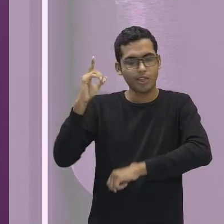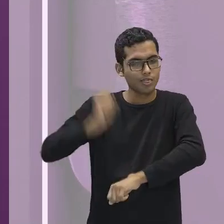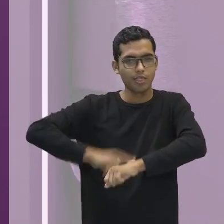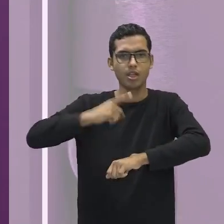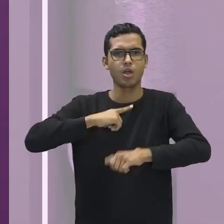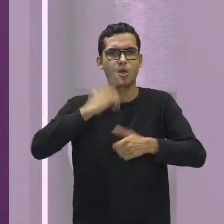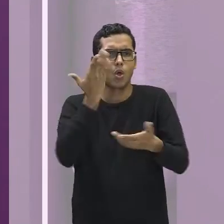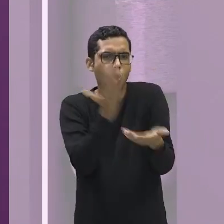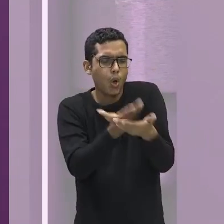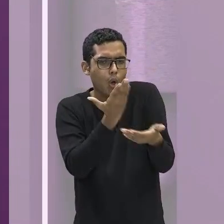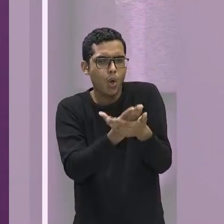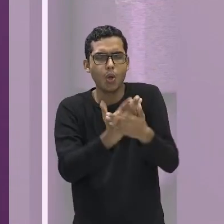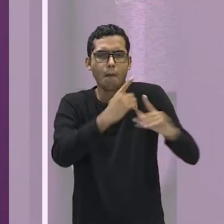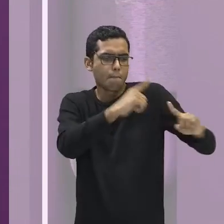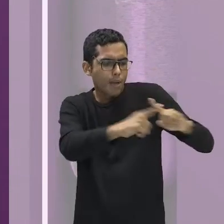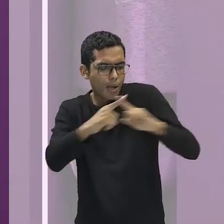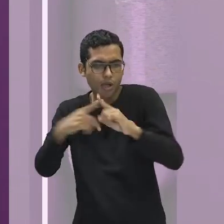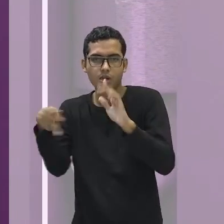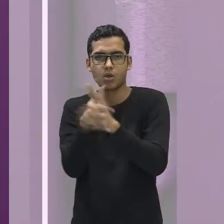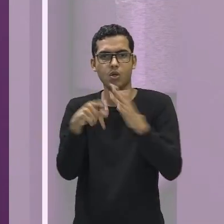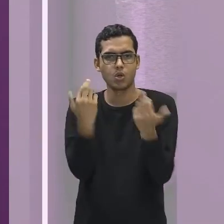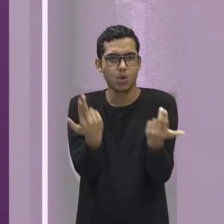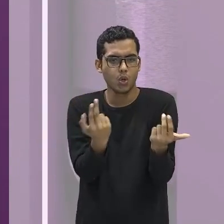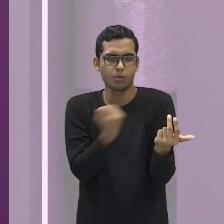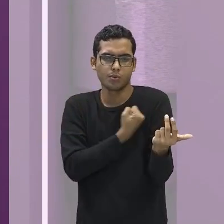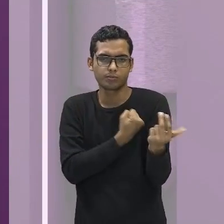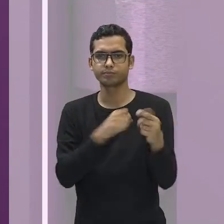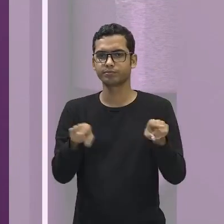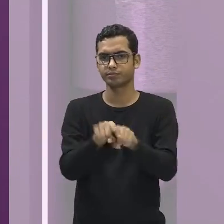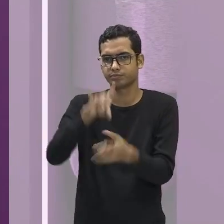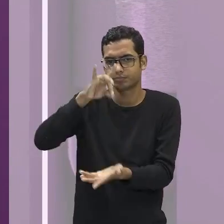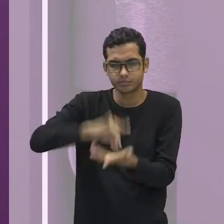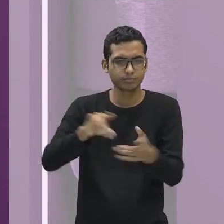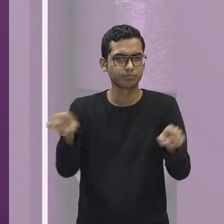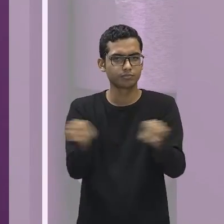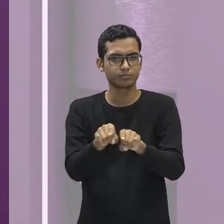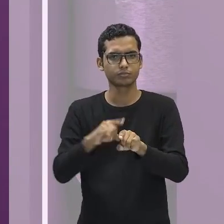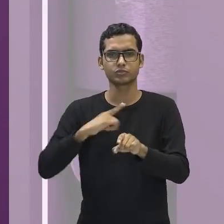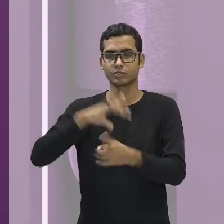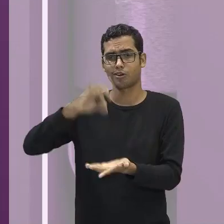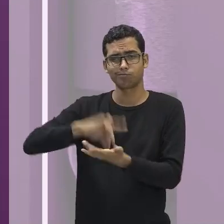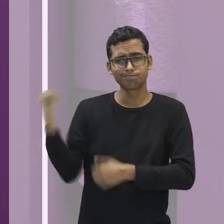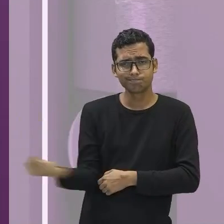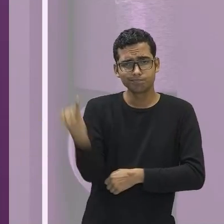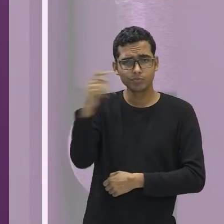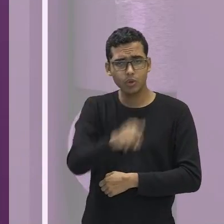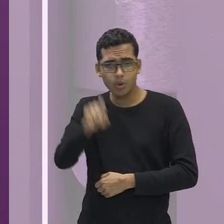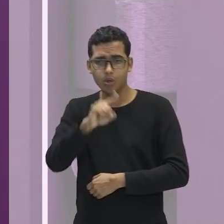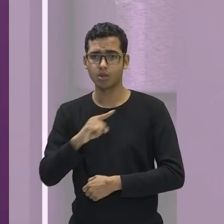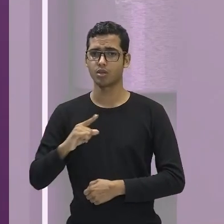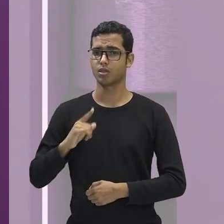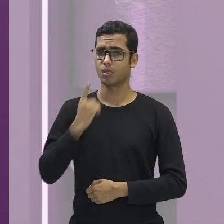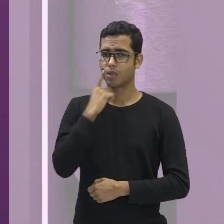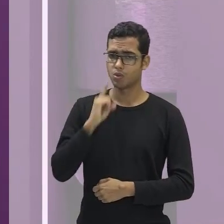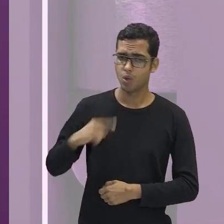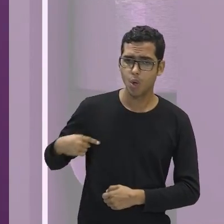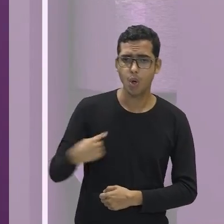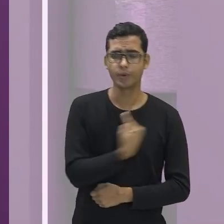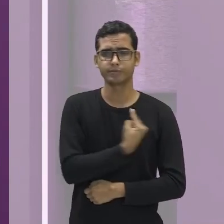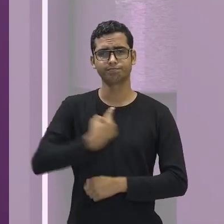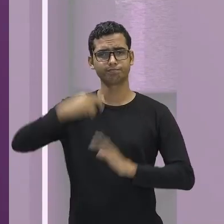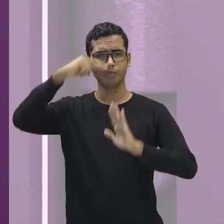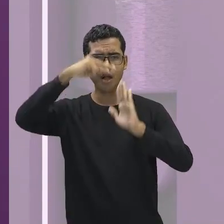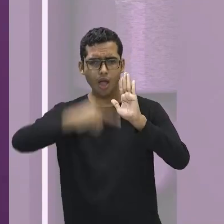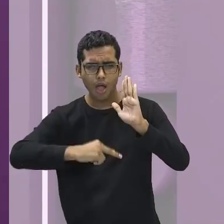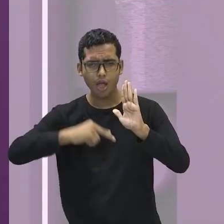estar trabalhando com a multiplicação de fatores iguais, de números iguais. Então, é fundamental que a gente venha, leia, não